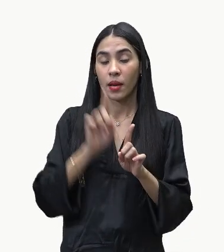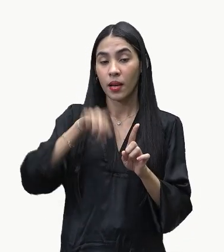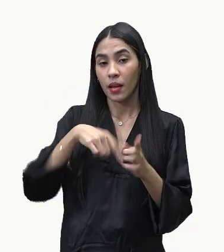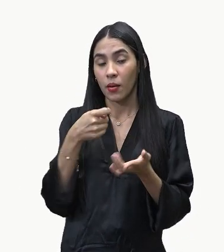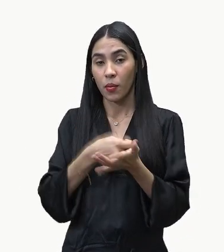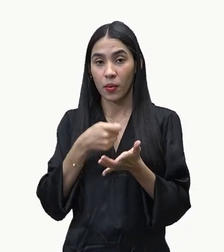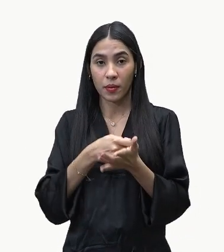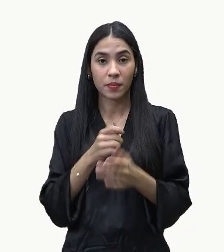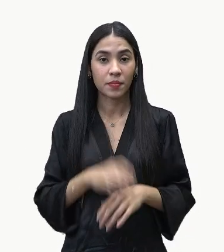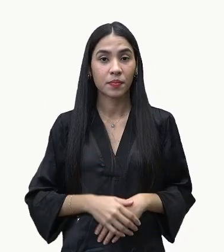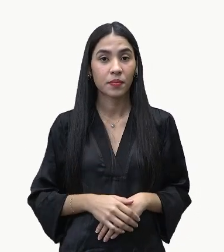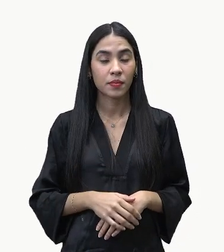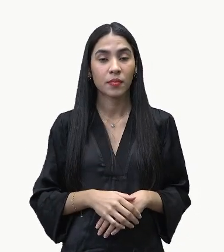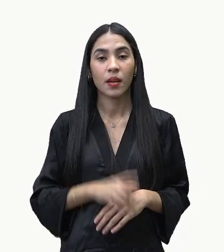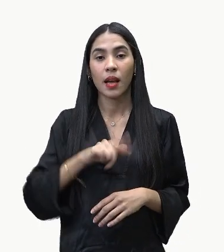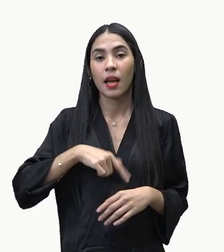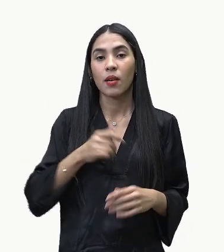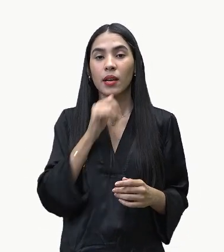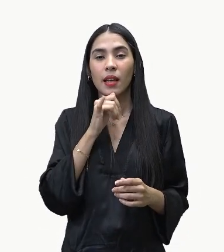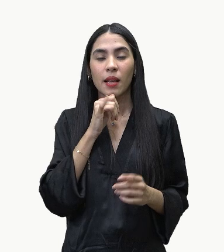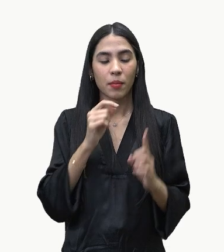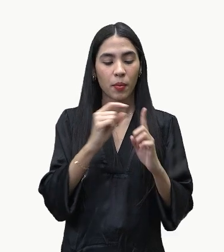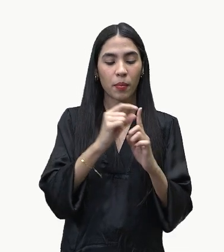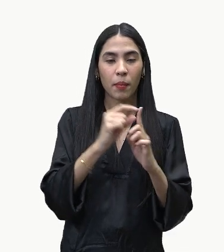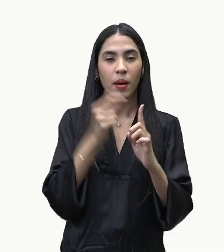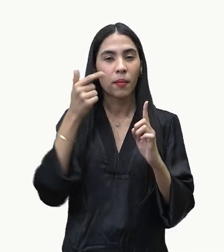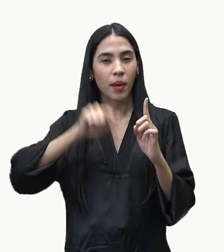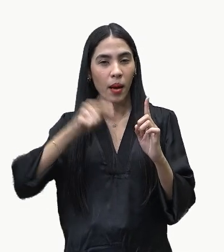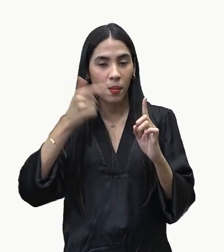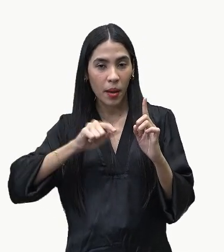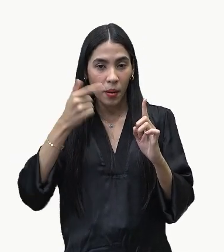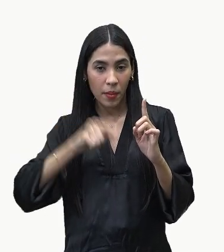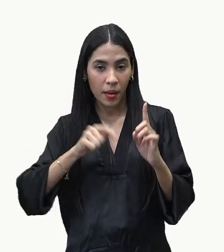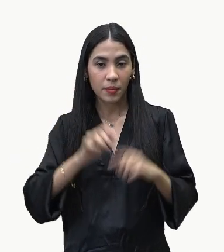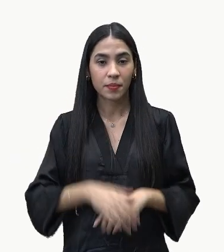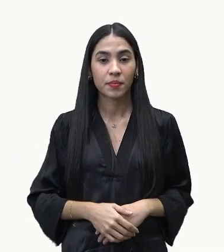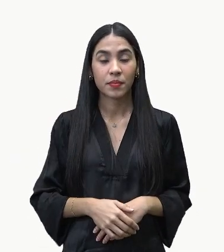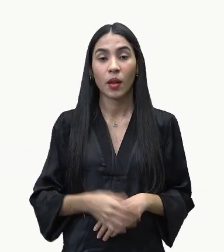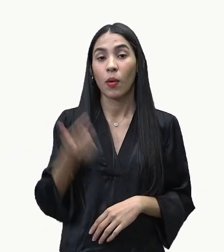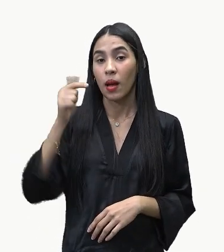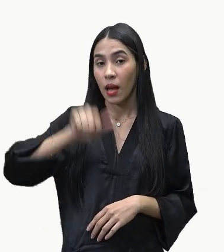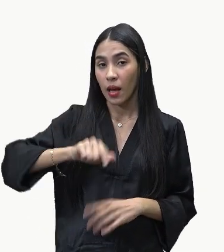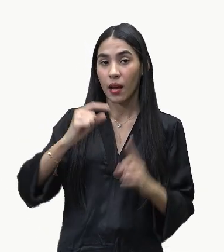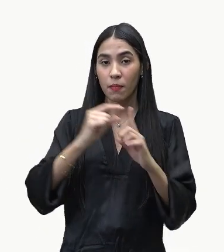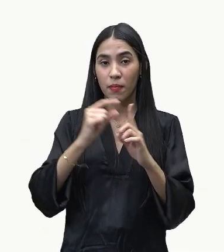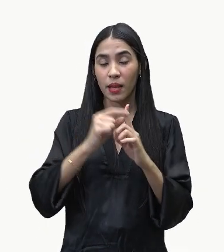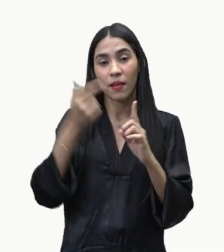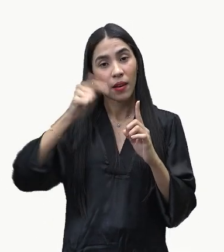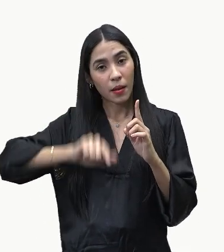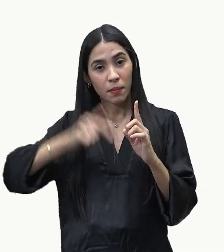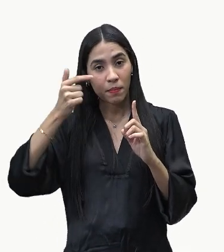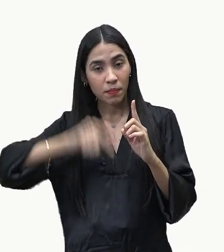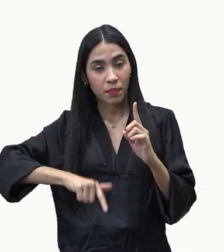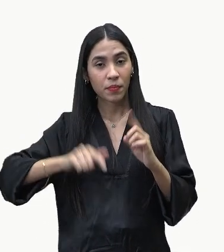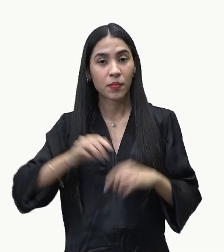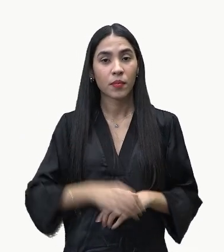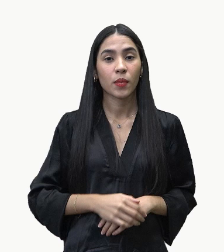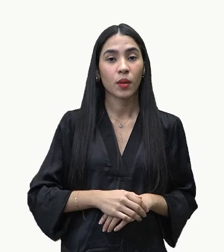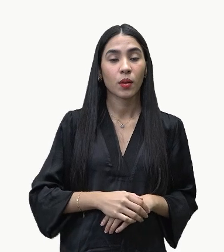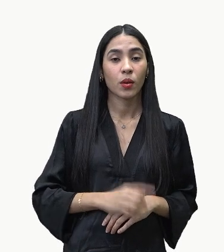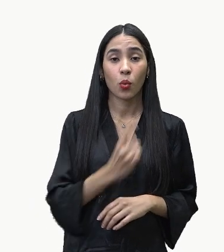quê? Na repetição. Então, aqui a gente tem repetição, tá? De uma ou